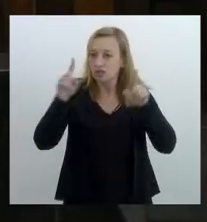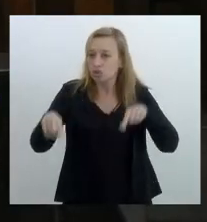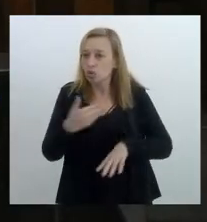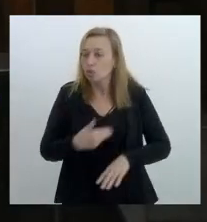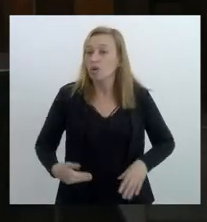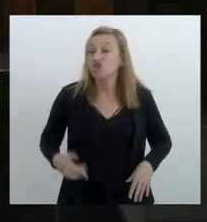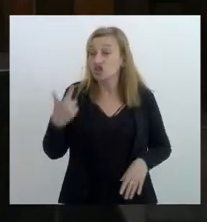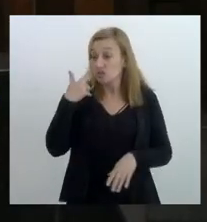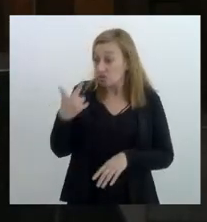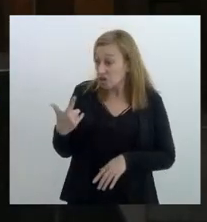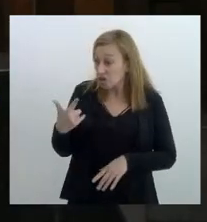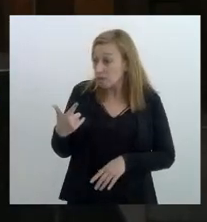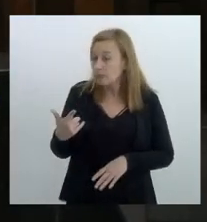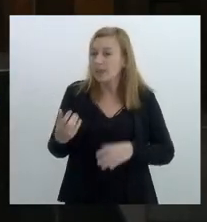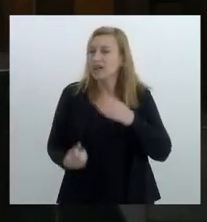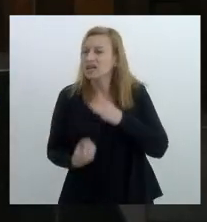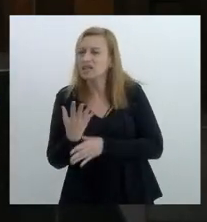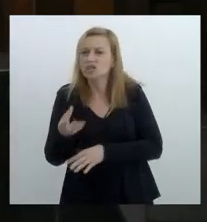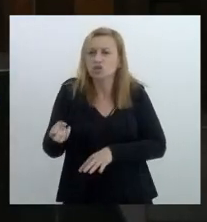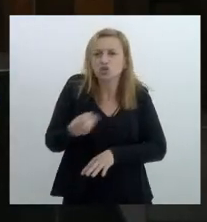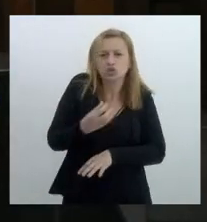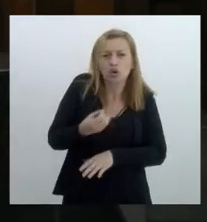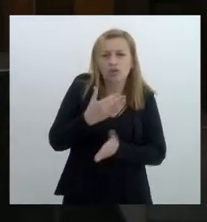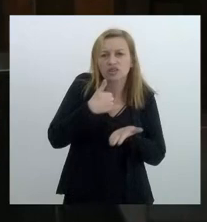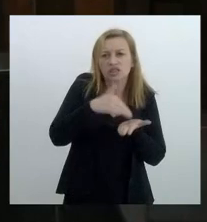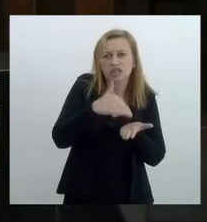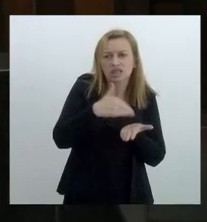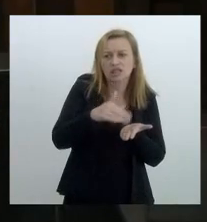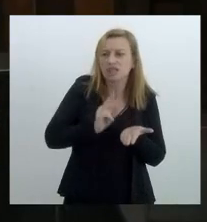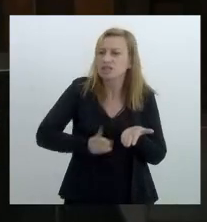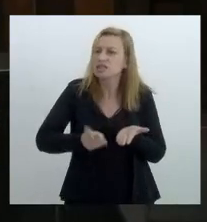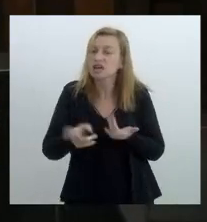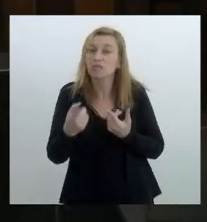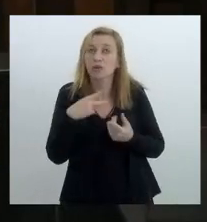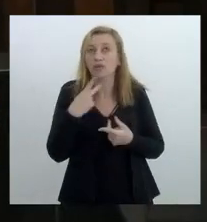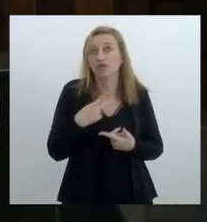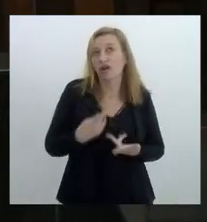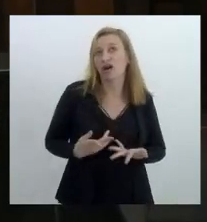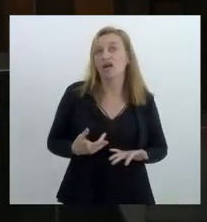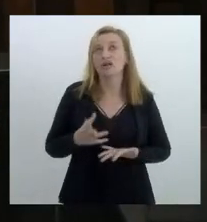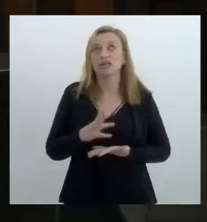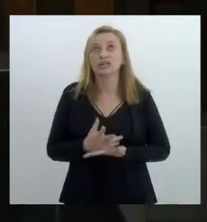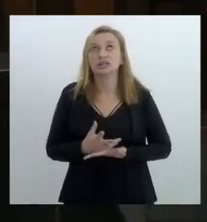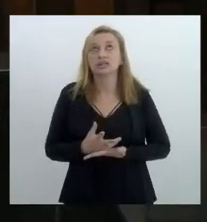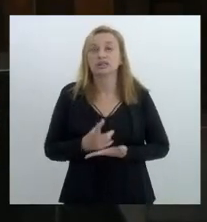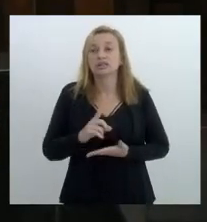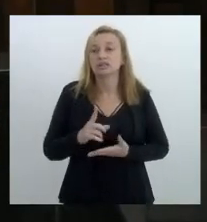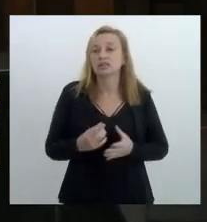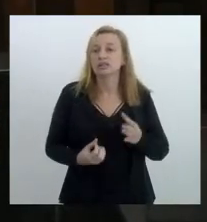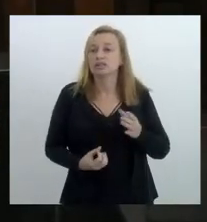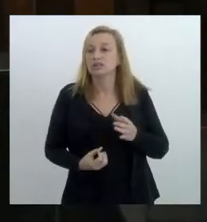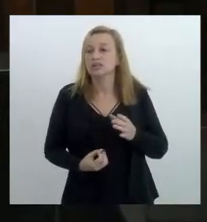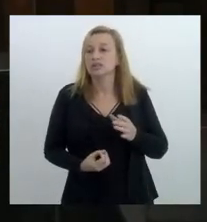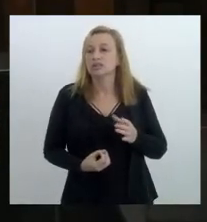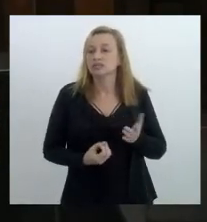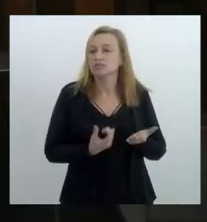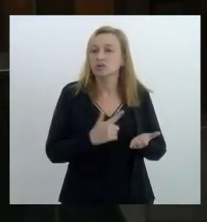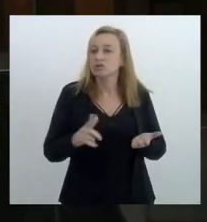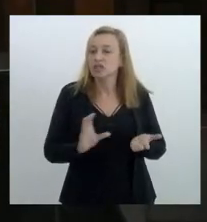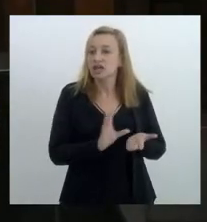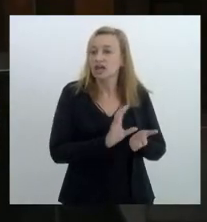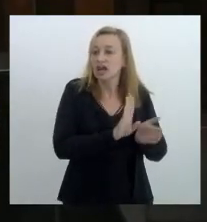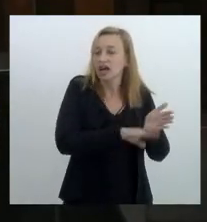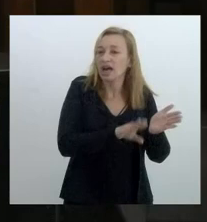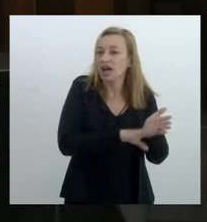visto recentemente criação de novas secretarias, sempre com o discurso de senha a criação de novos gastos. Então, eu gostaria de